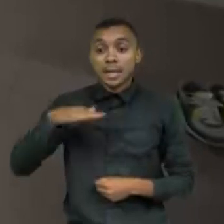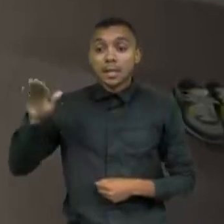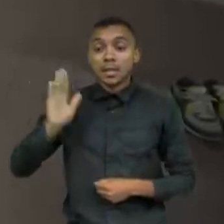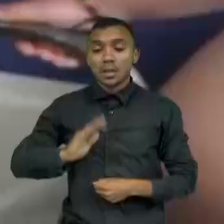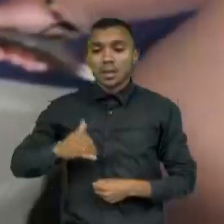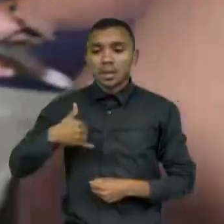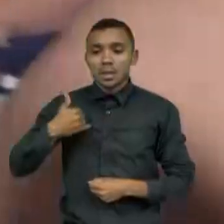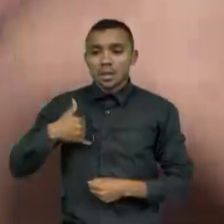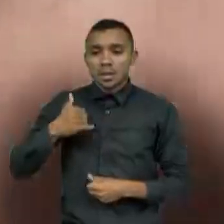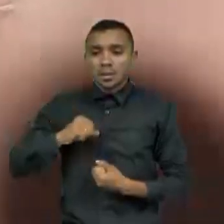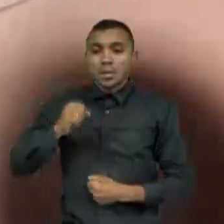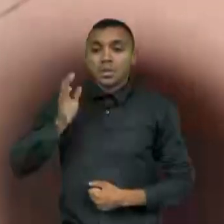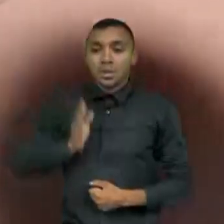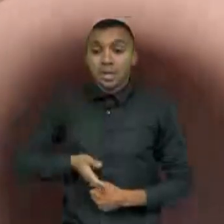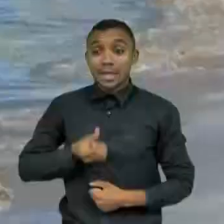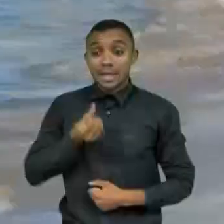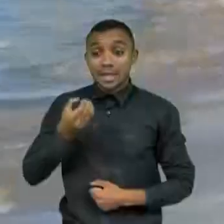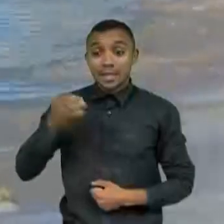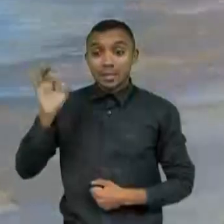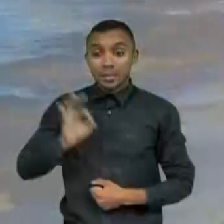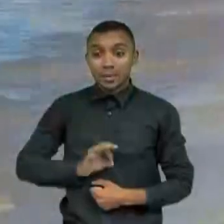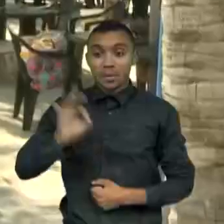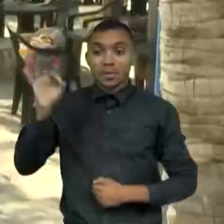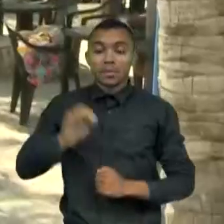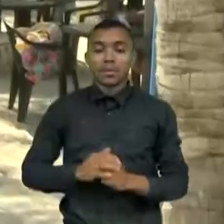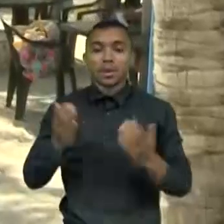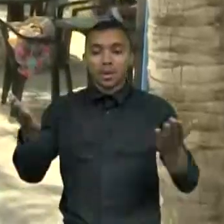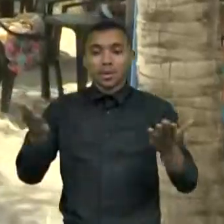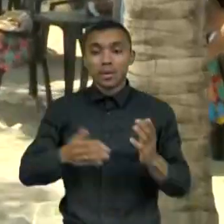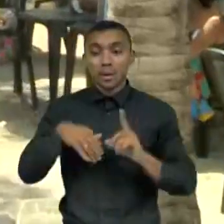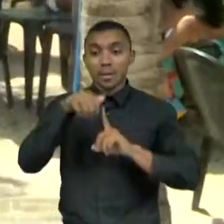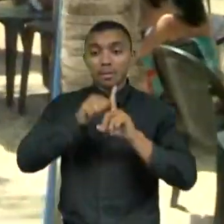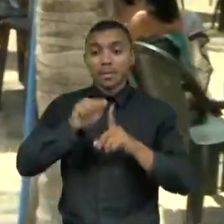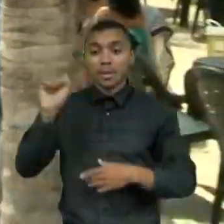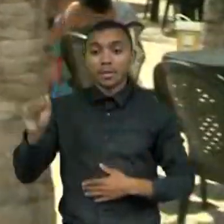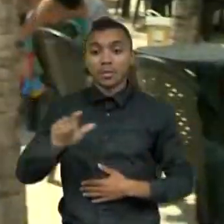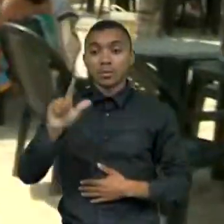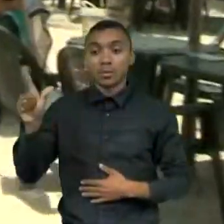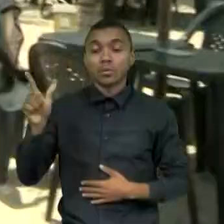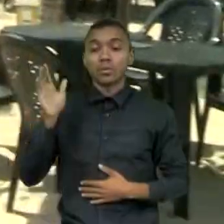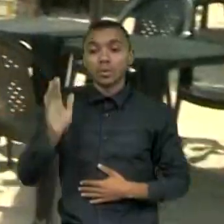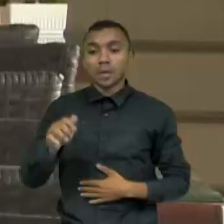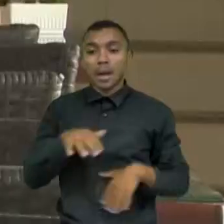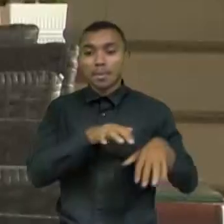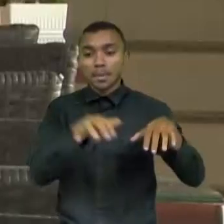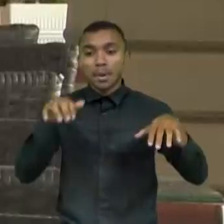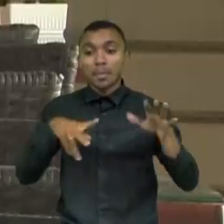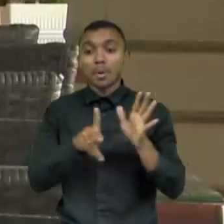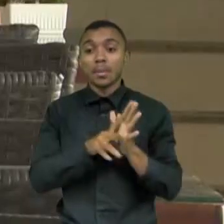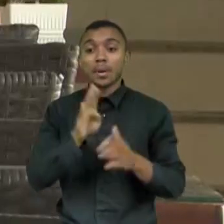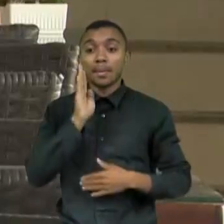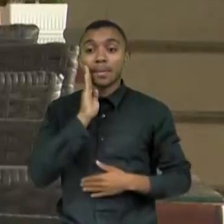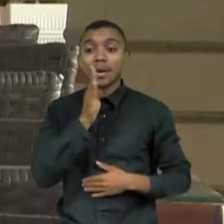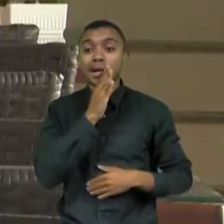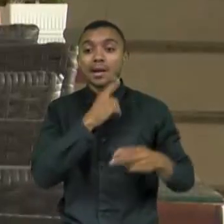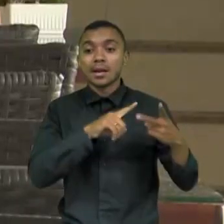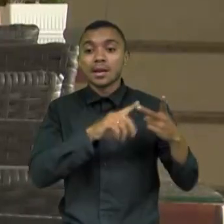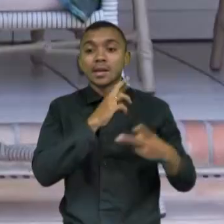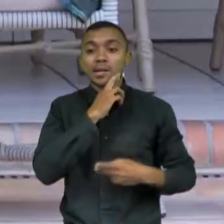subiu 70%. E agora, em julho, setor de bares e restaurantes estima